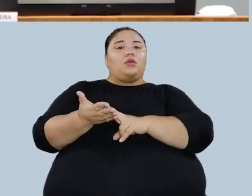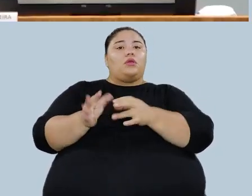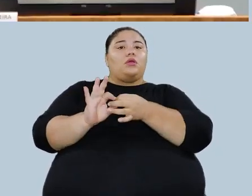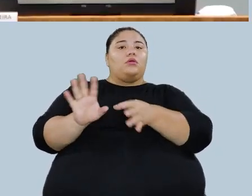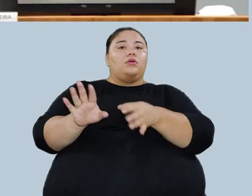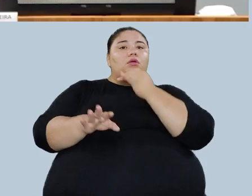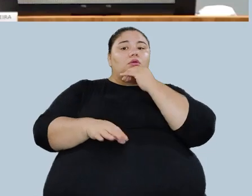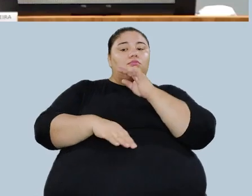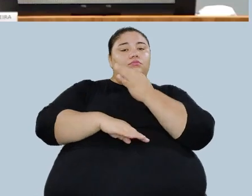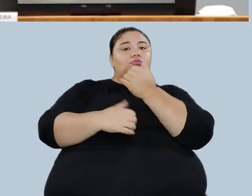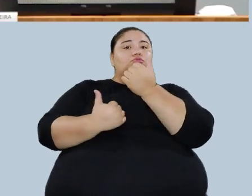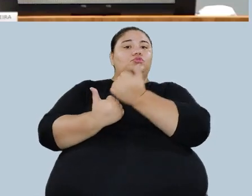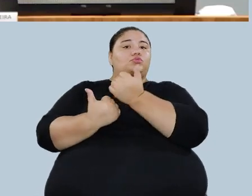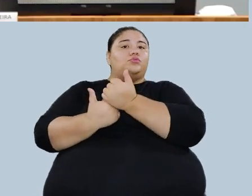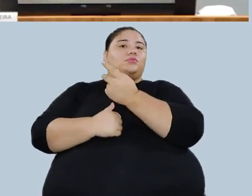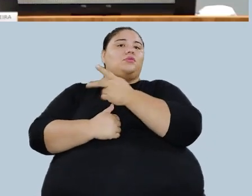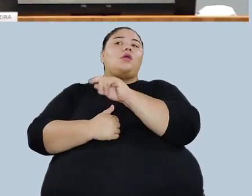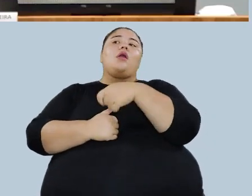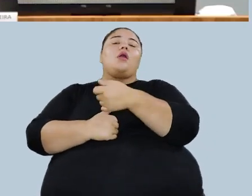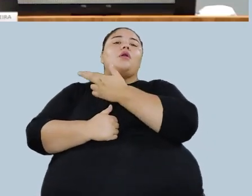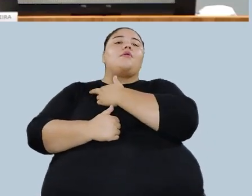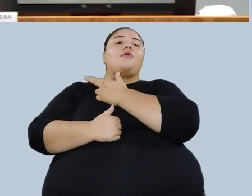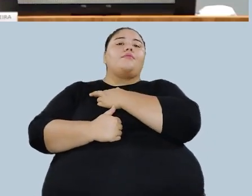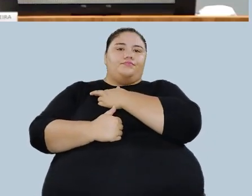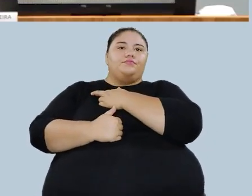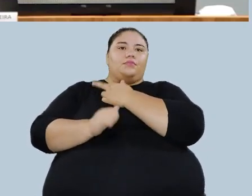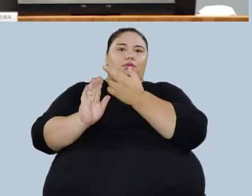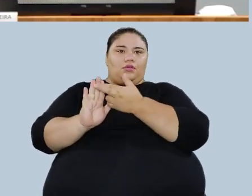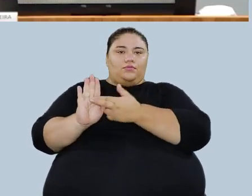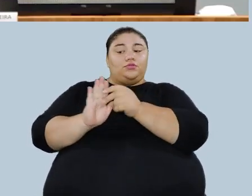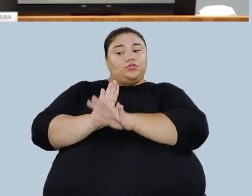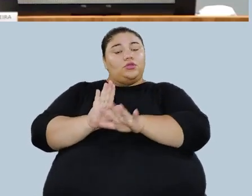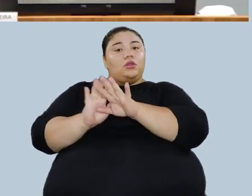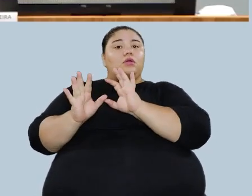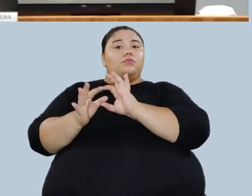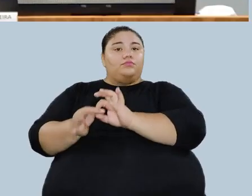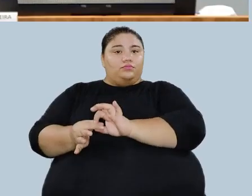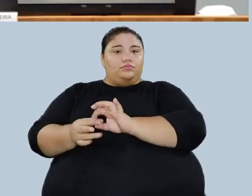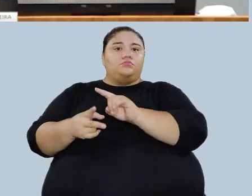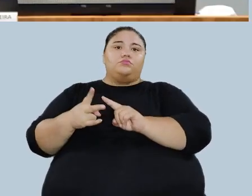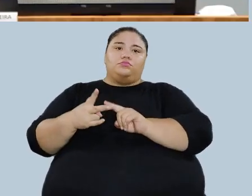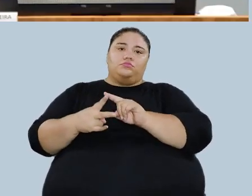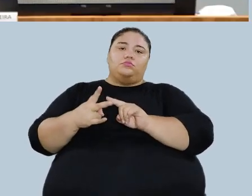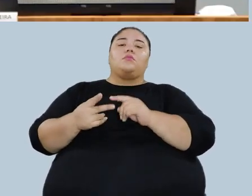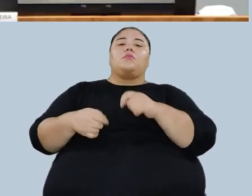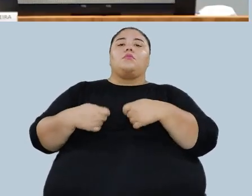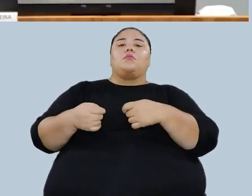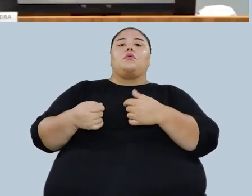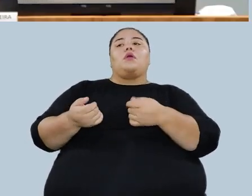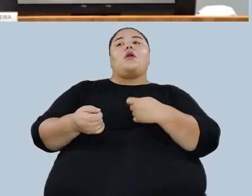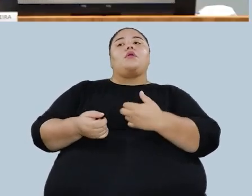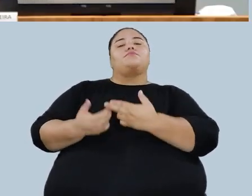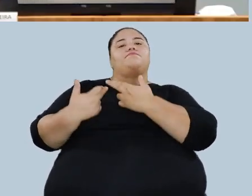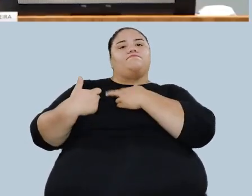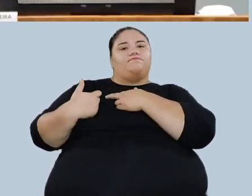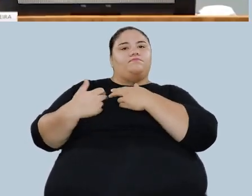atribuição do titular dela, né? Então, vai depender de quem está com a carta de crédito. Aí o regime será geral ou específico, conforme o detentor